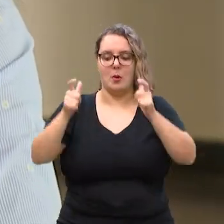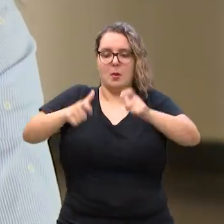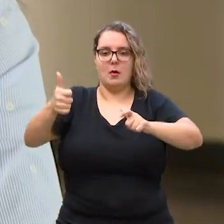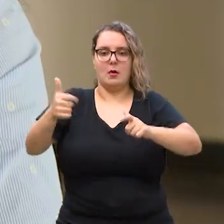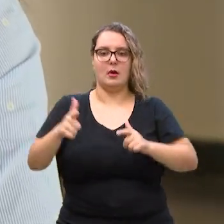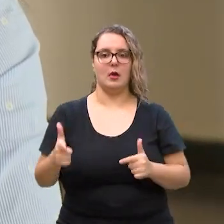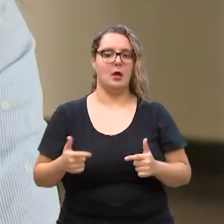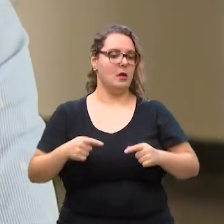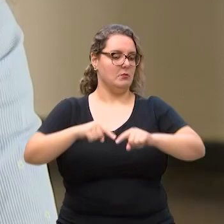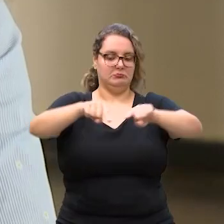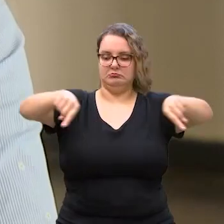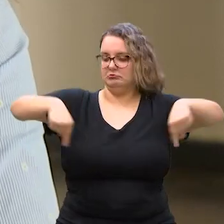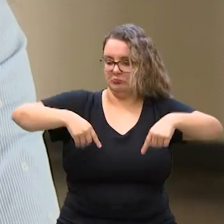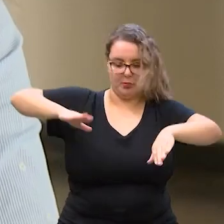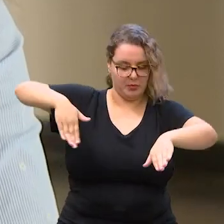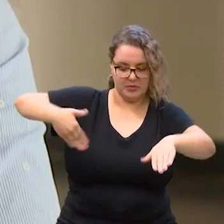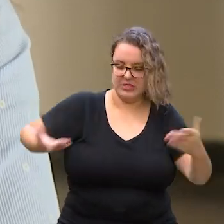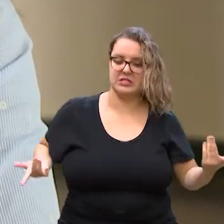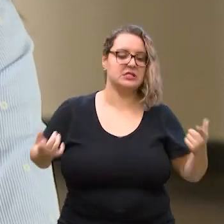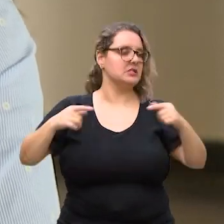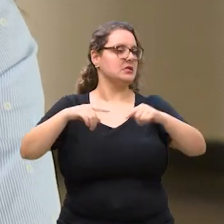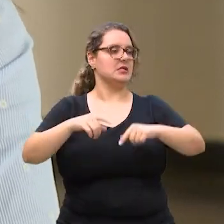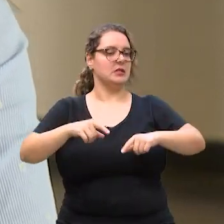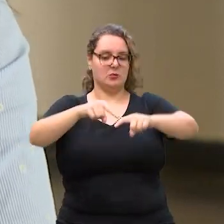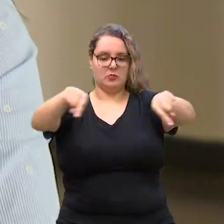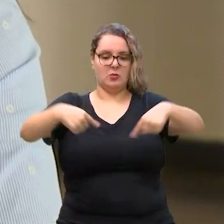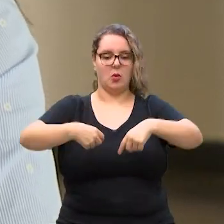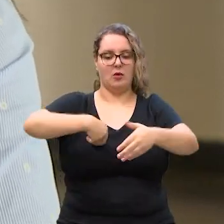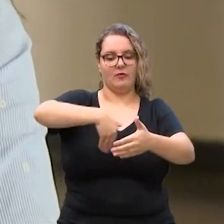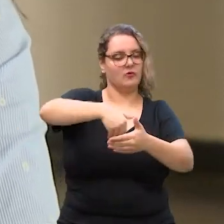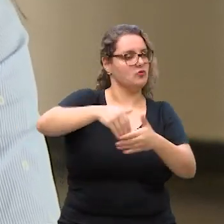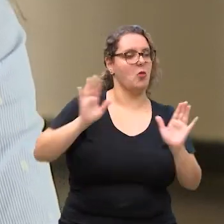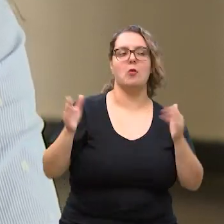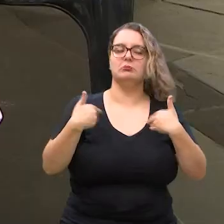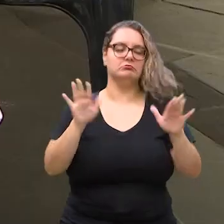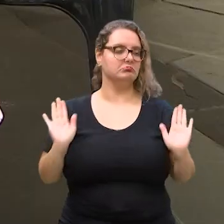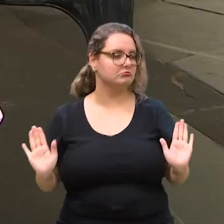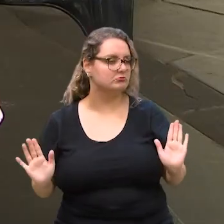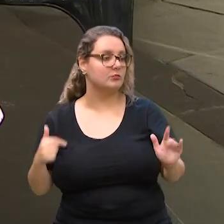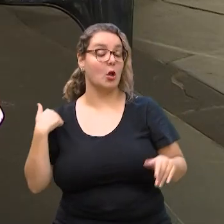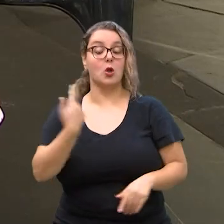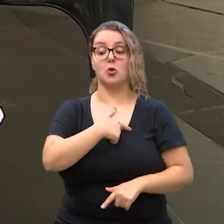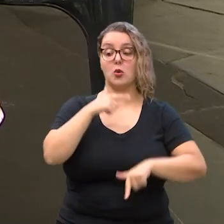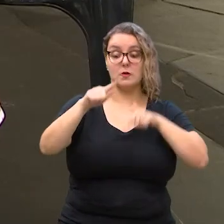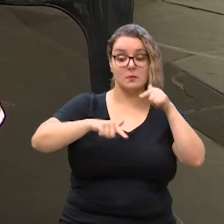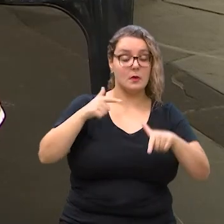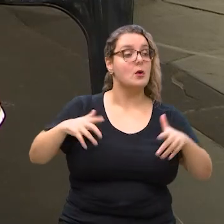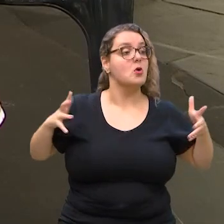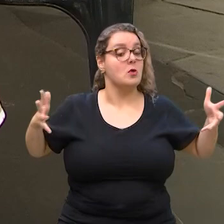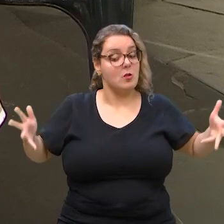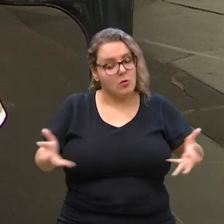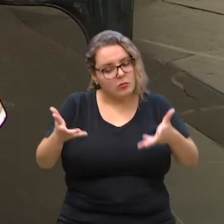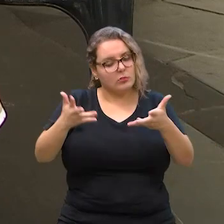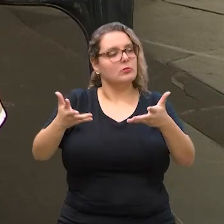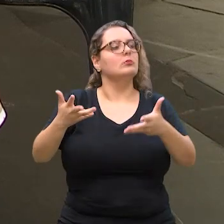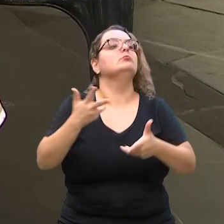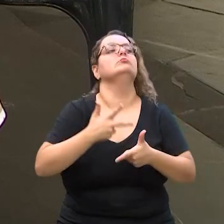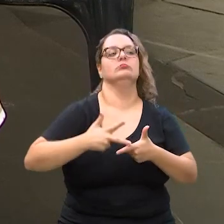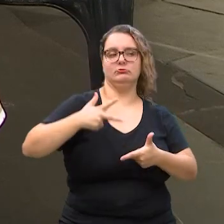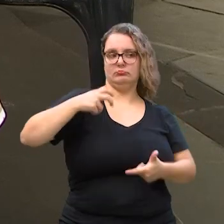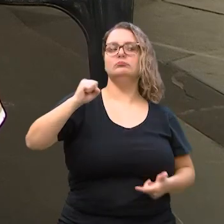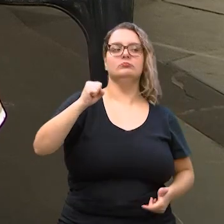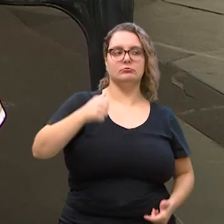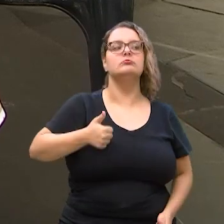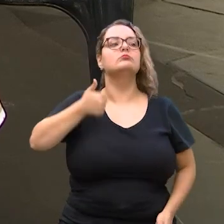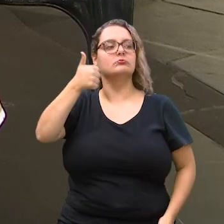entrar no campo, na piscina, qualquer que seja a modalidade, e fazer o que ele sabe fazer. Então, a gente trabalha para esse desempenho ser satisfatório e